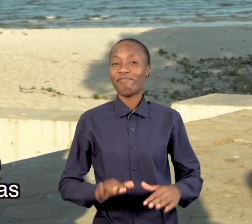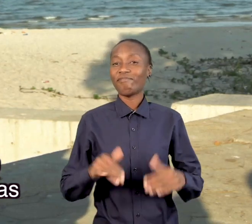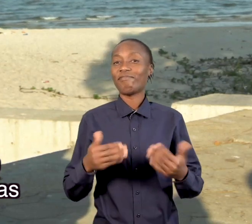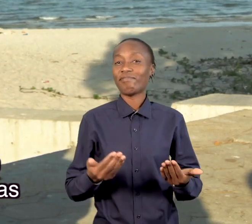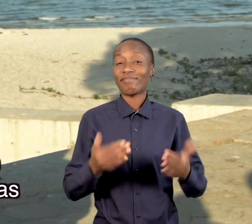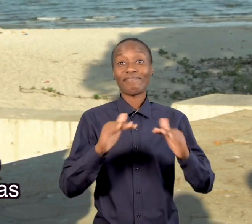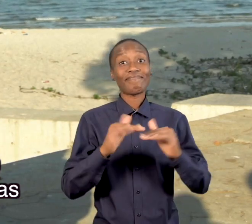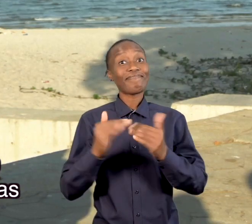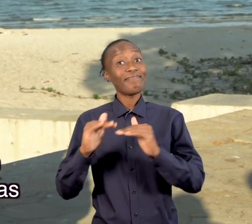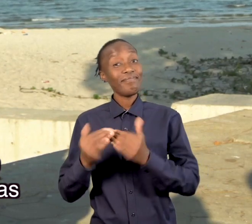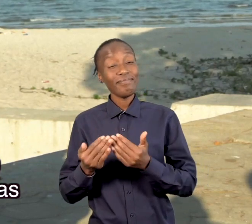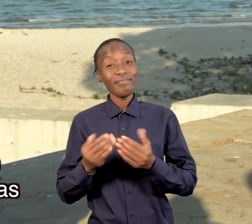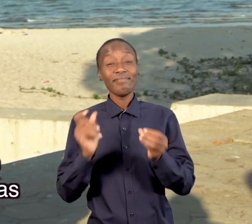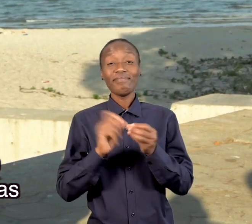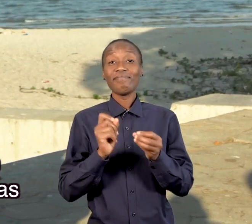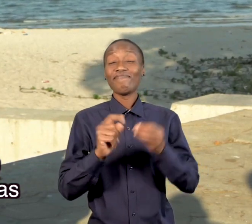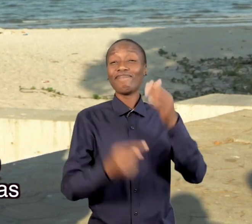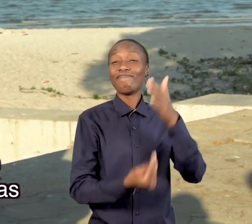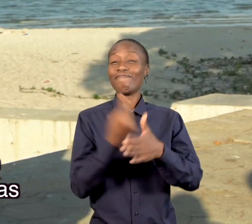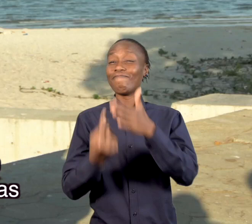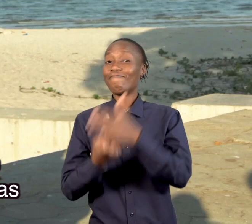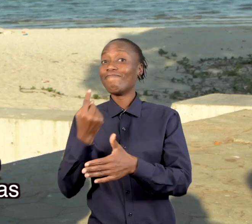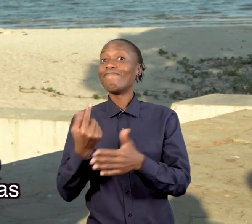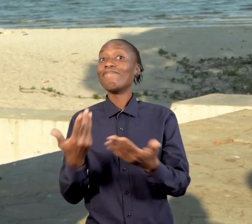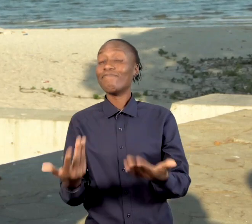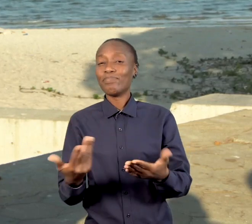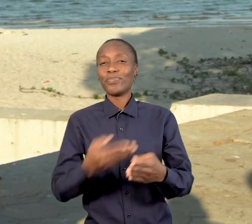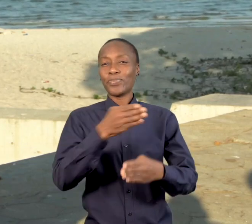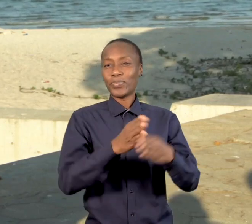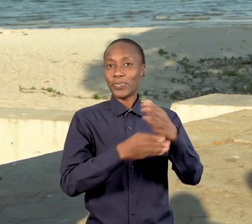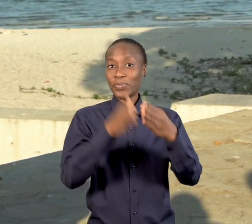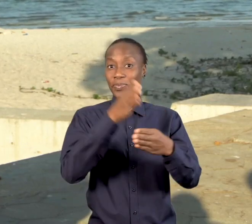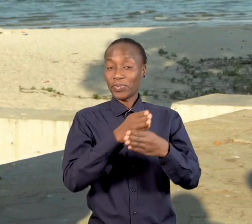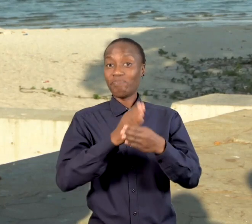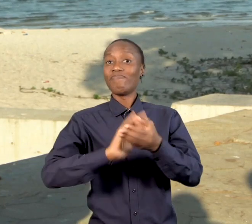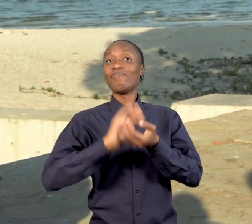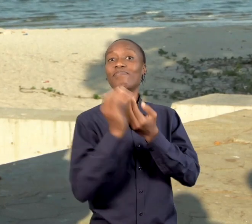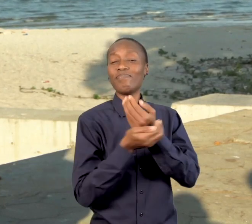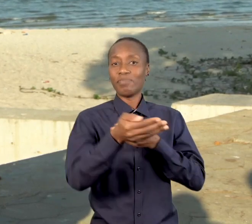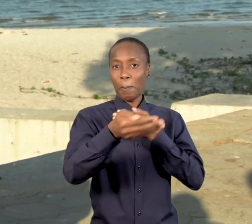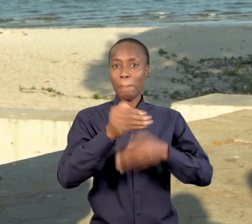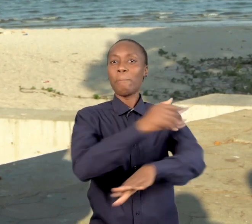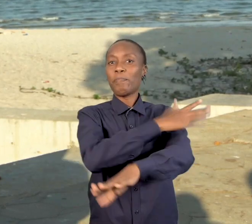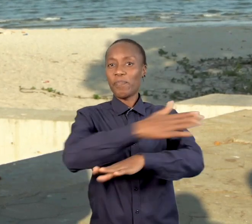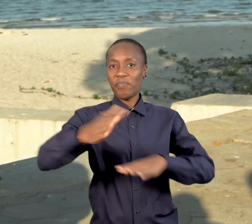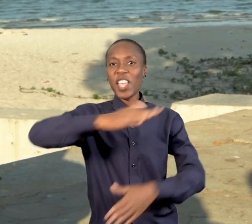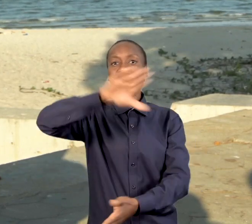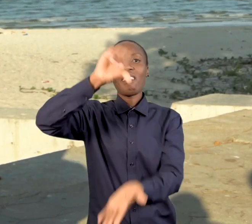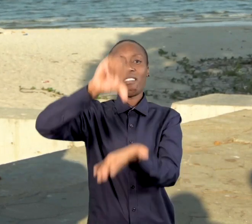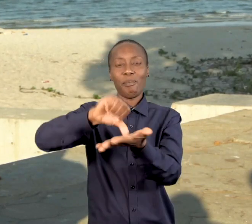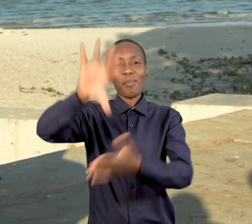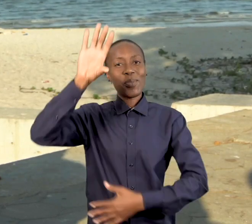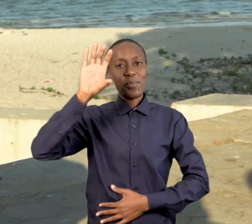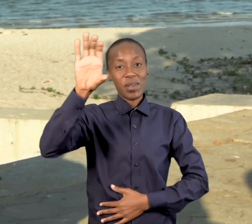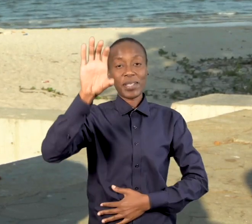Nos dias que correm, tem-se verificado o surgimento de obras nas zonas de proteção costeira da capital do